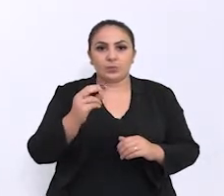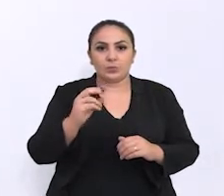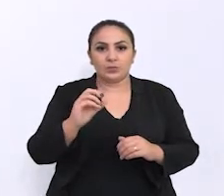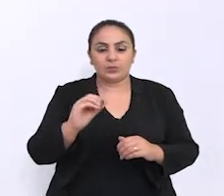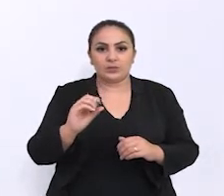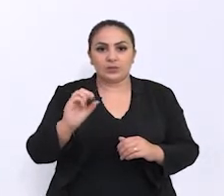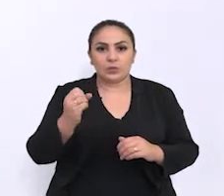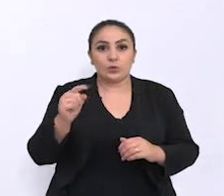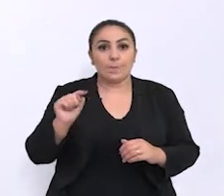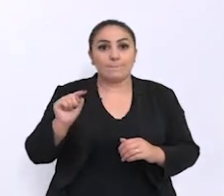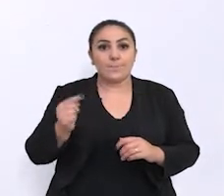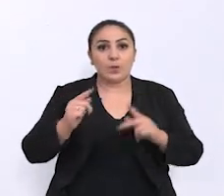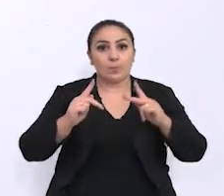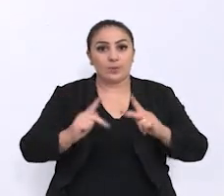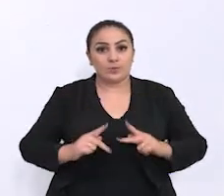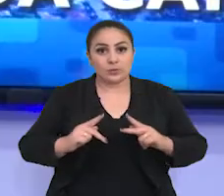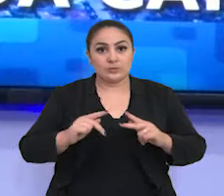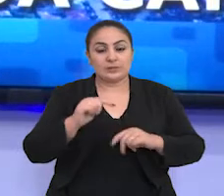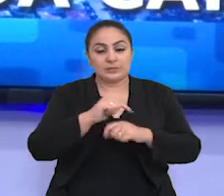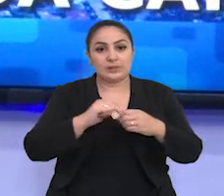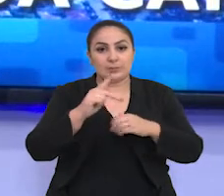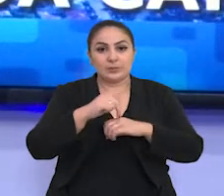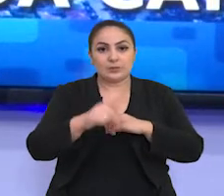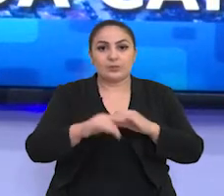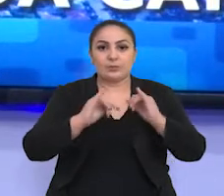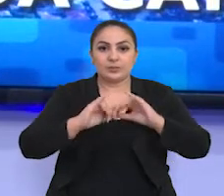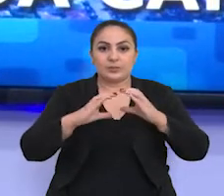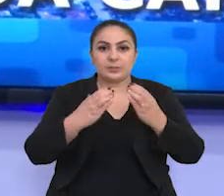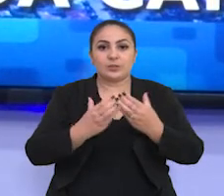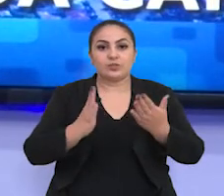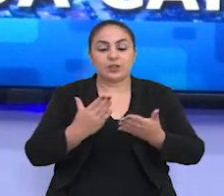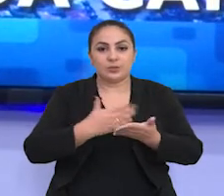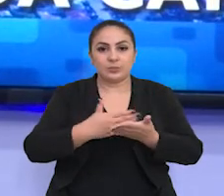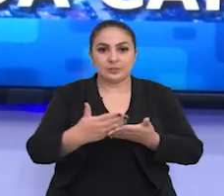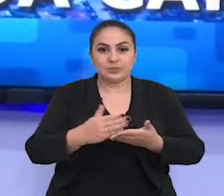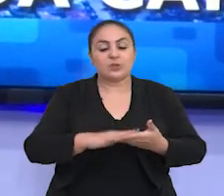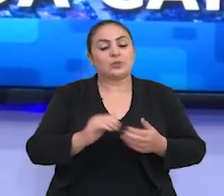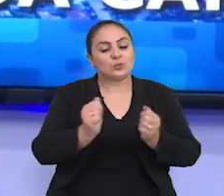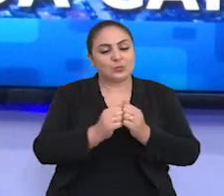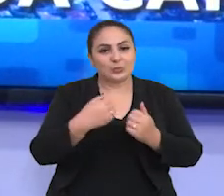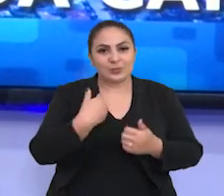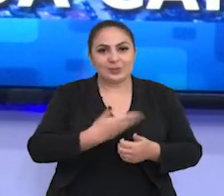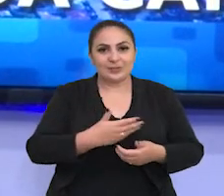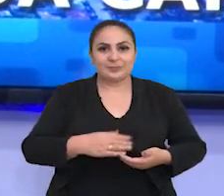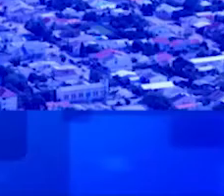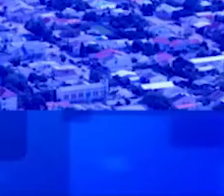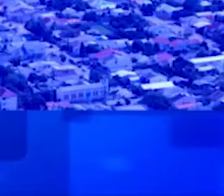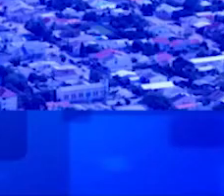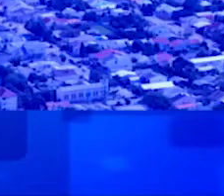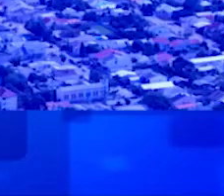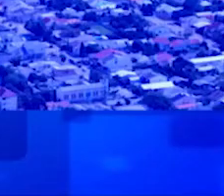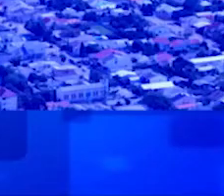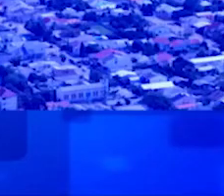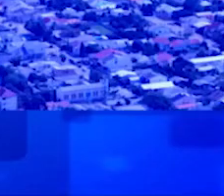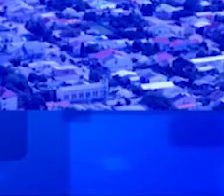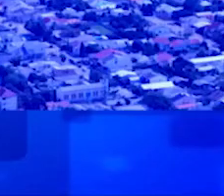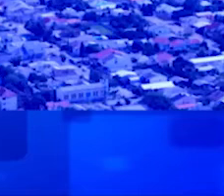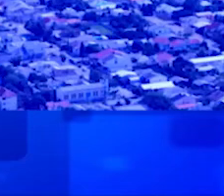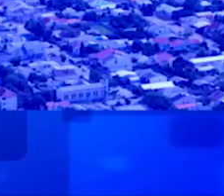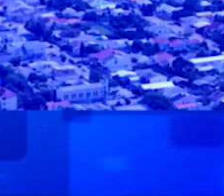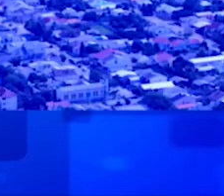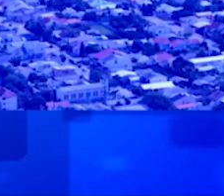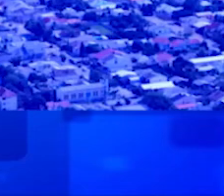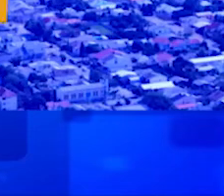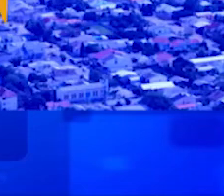mil habitantes da cidade de Passo Fundo. O Jornal da Câmara já está no ar. Fique conosco.